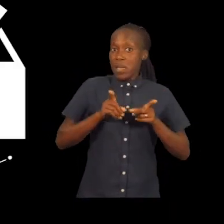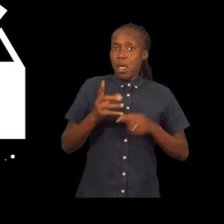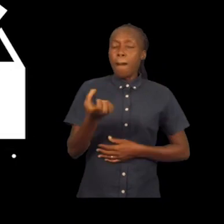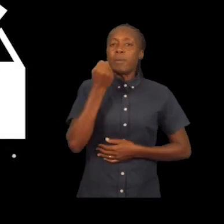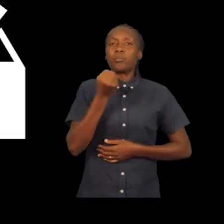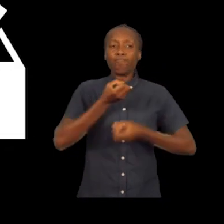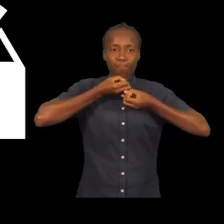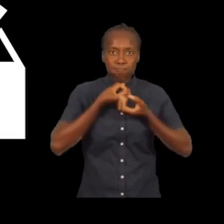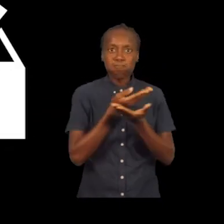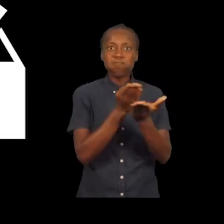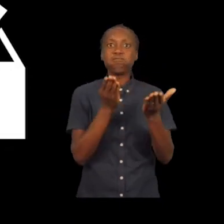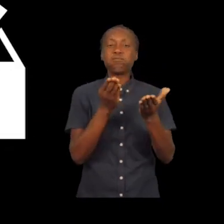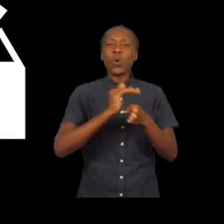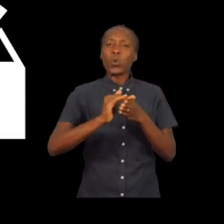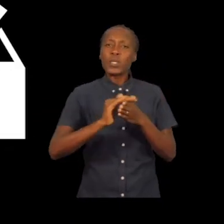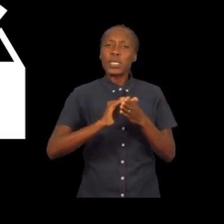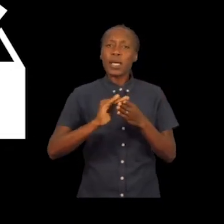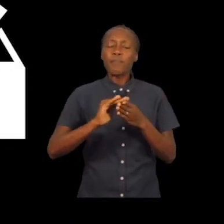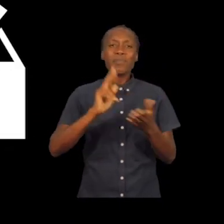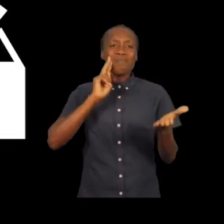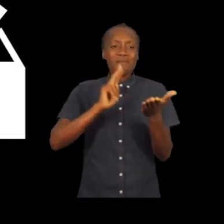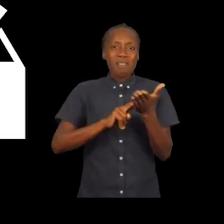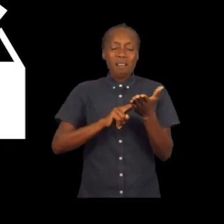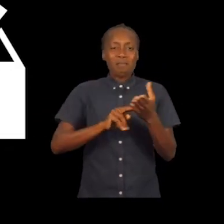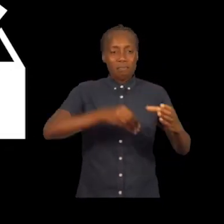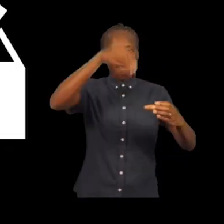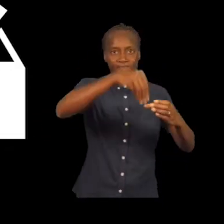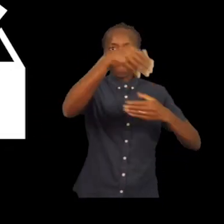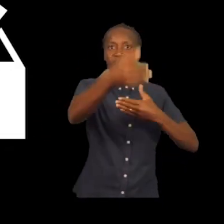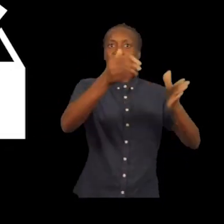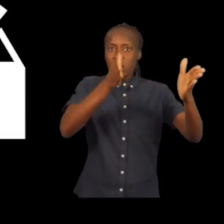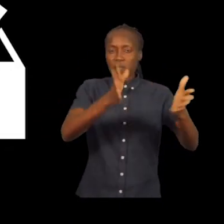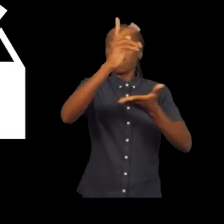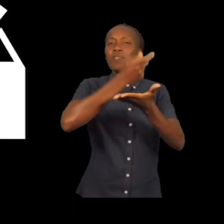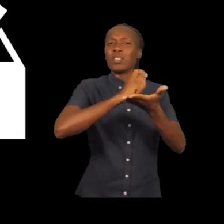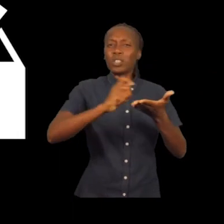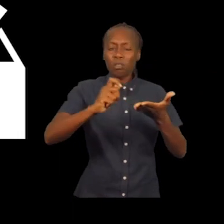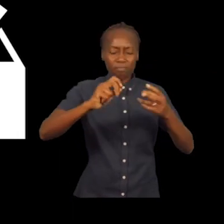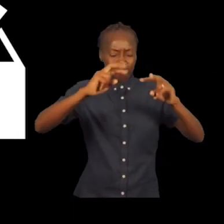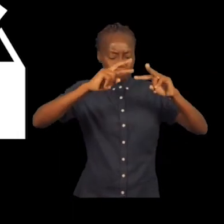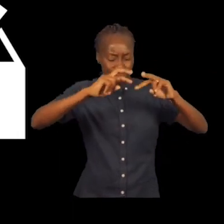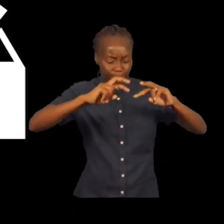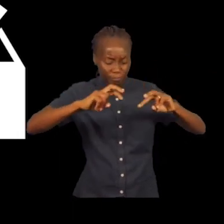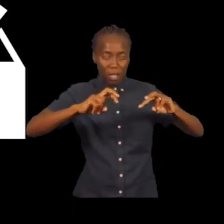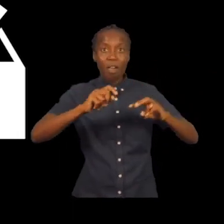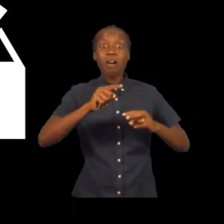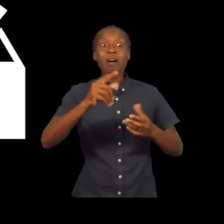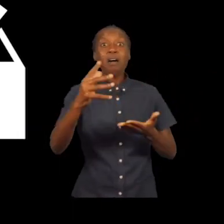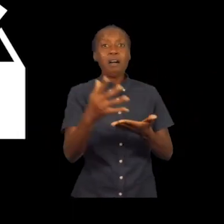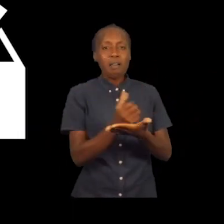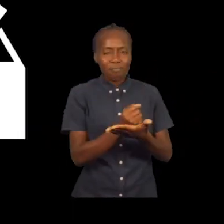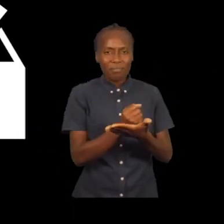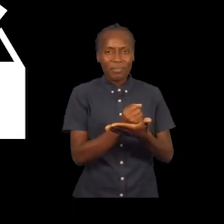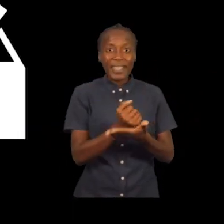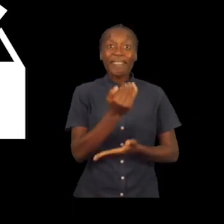Ah aqui está mas quem abre de quanto em quanto tempo aliás ainda existem